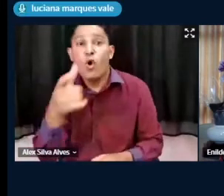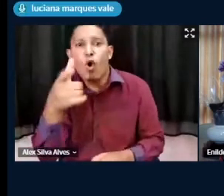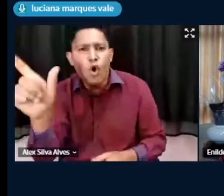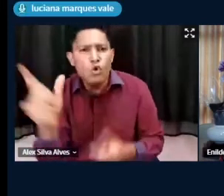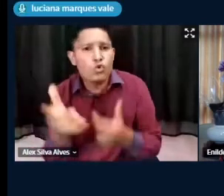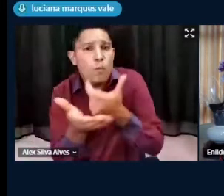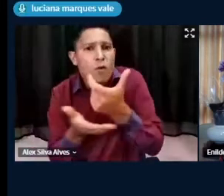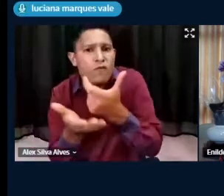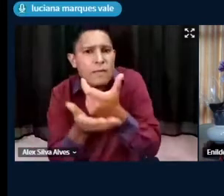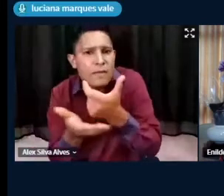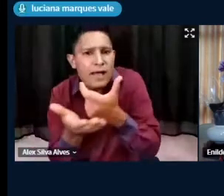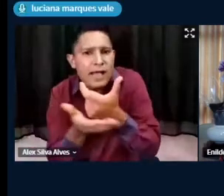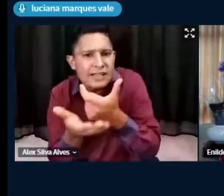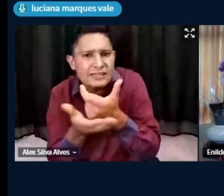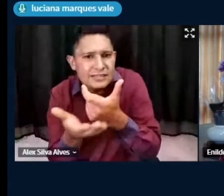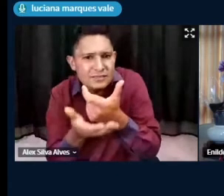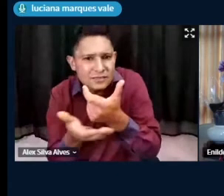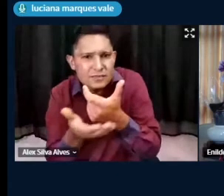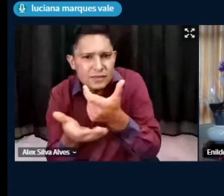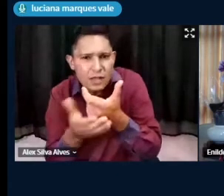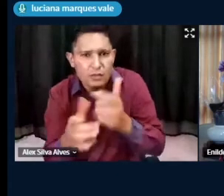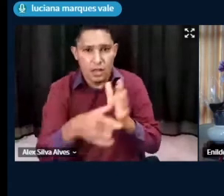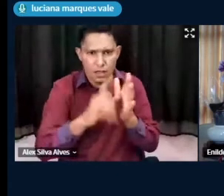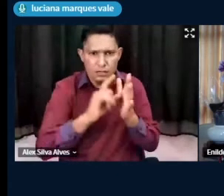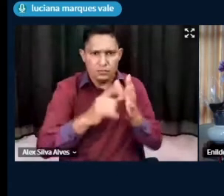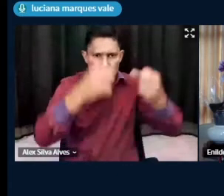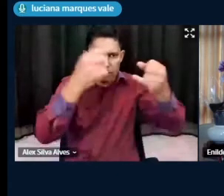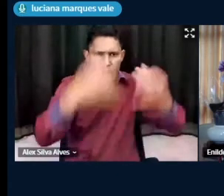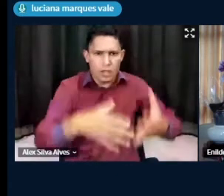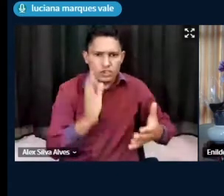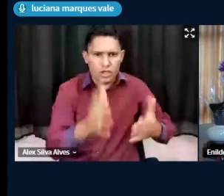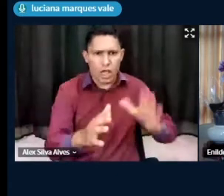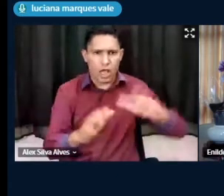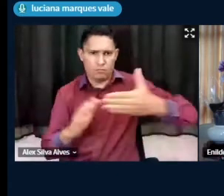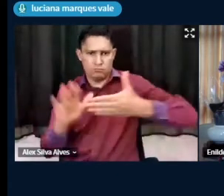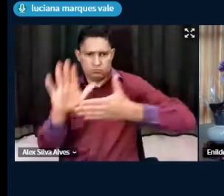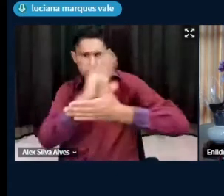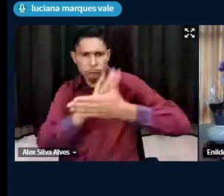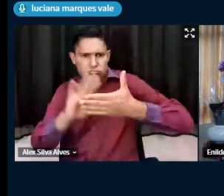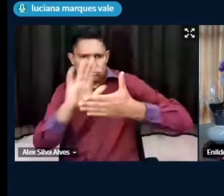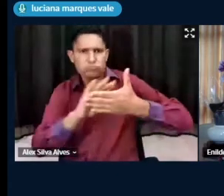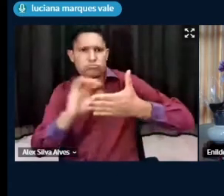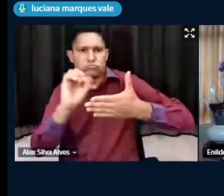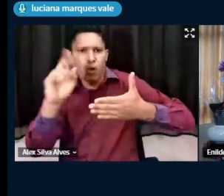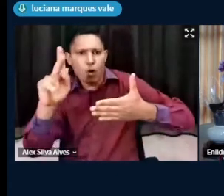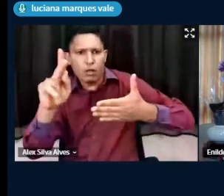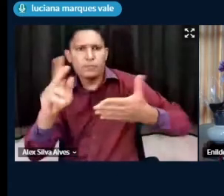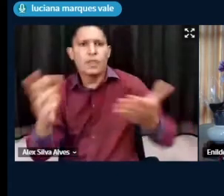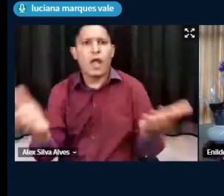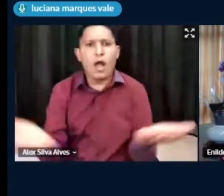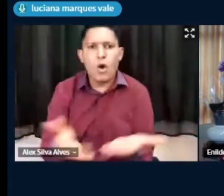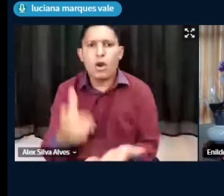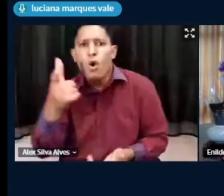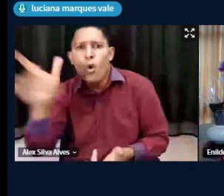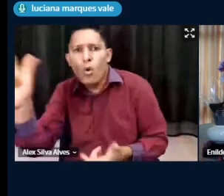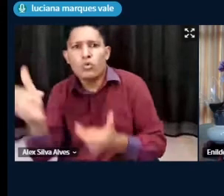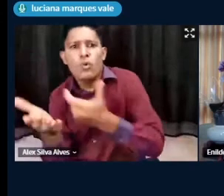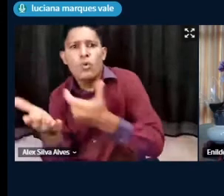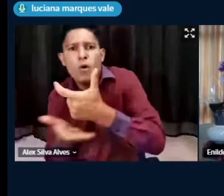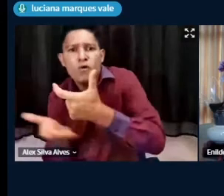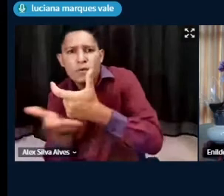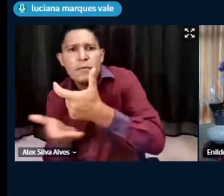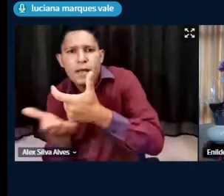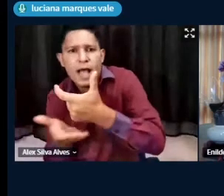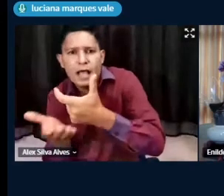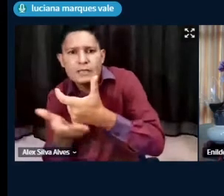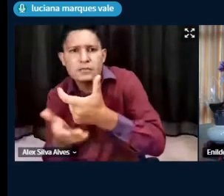Agora eu vou mostrar para vocês um outro morfema. Antes eu expliquei com esse morfema, agora